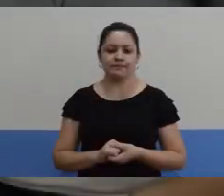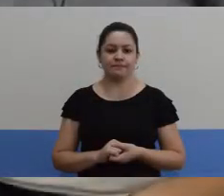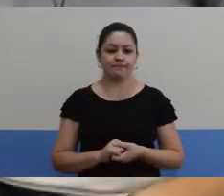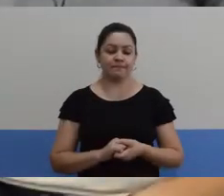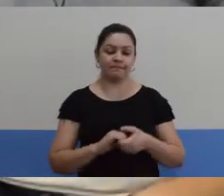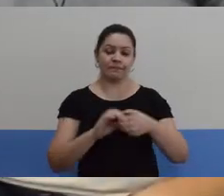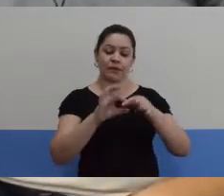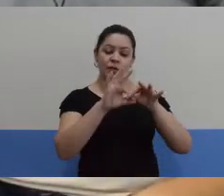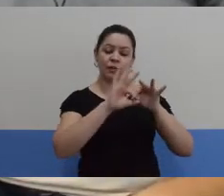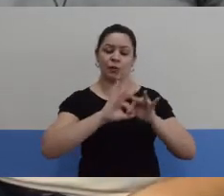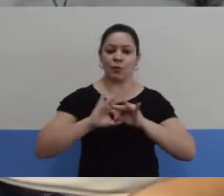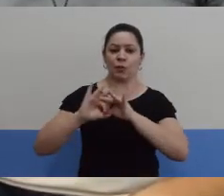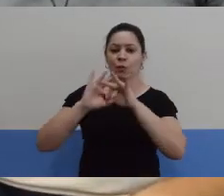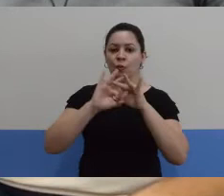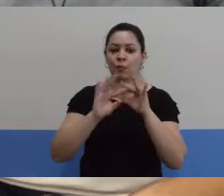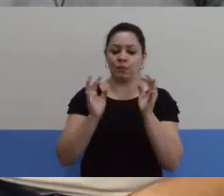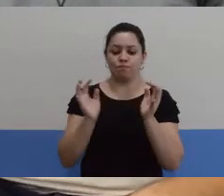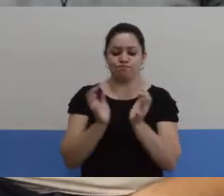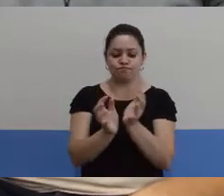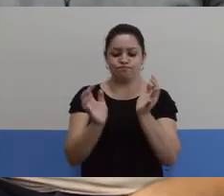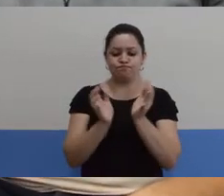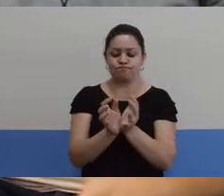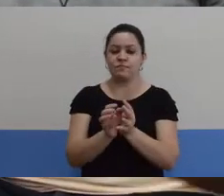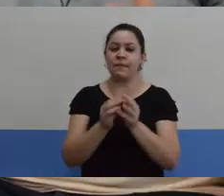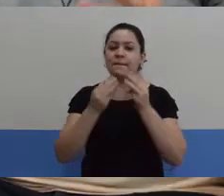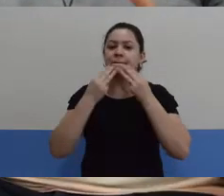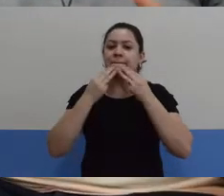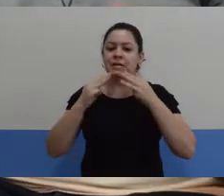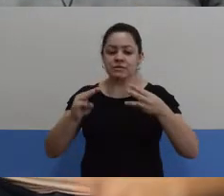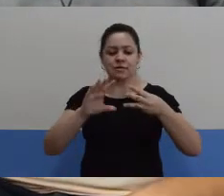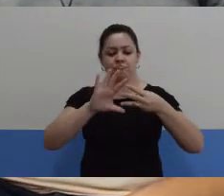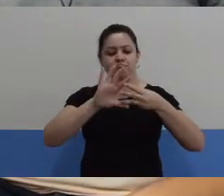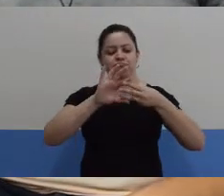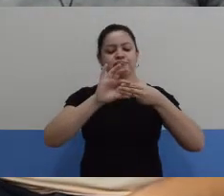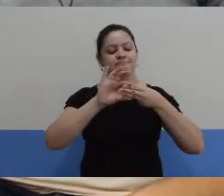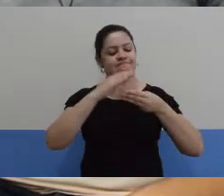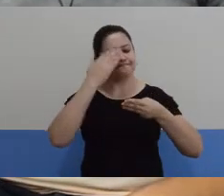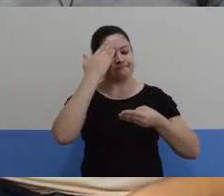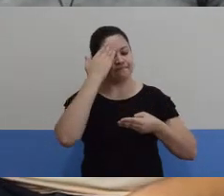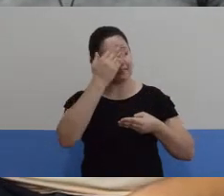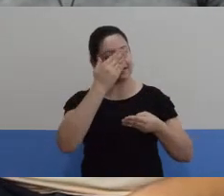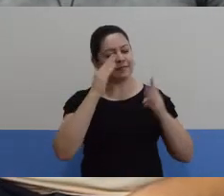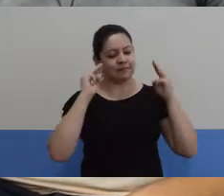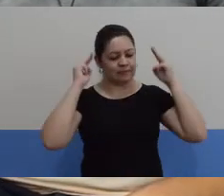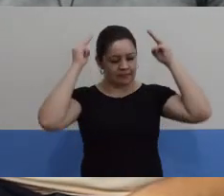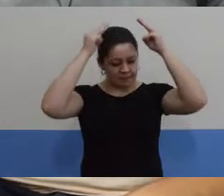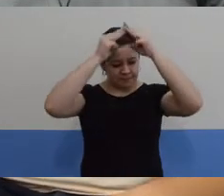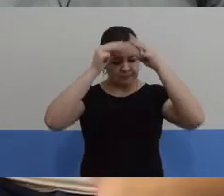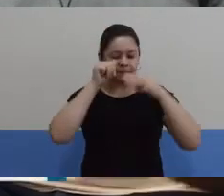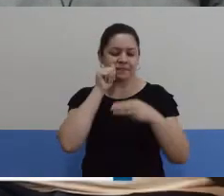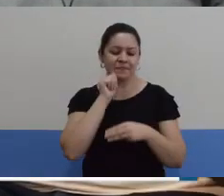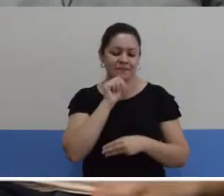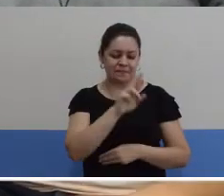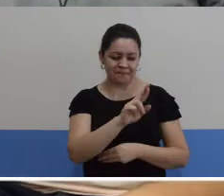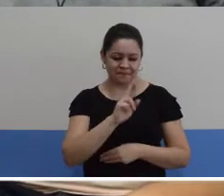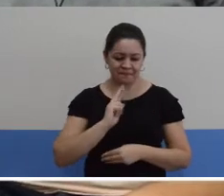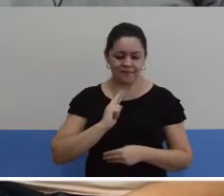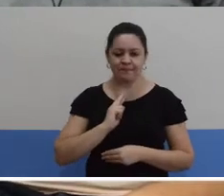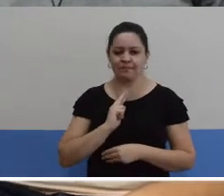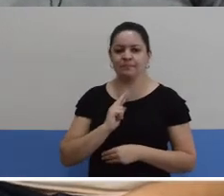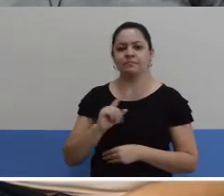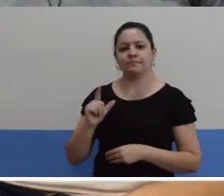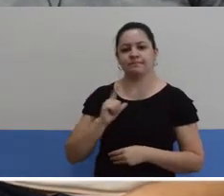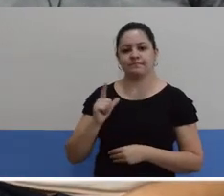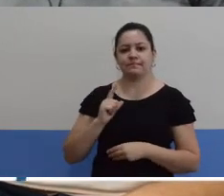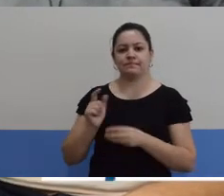Comunhão, participação e missão. Obrigado, Dom Hamilton, pela resposta. Temos mais algumas